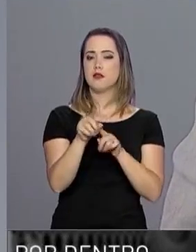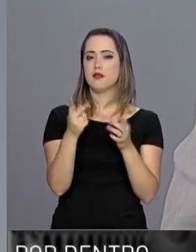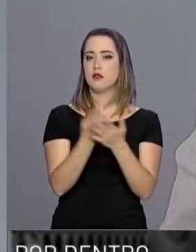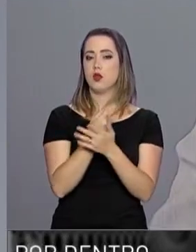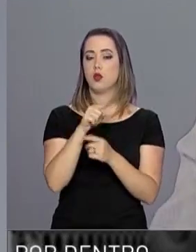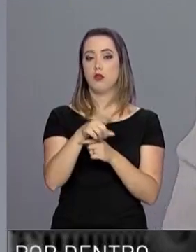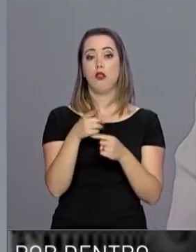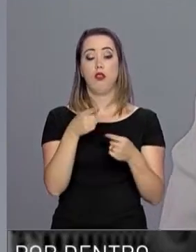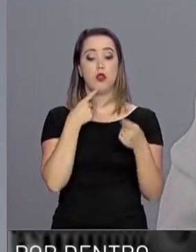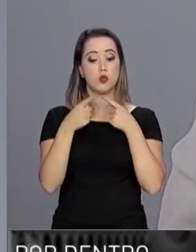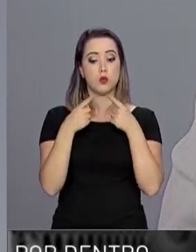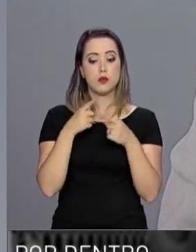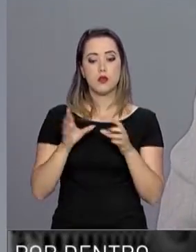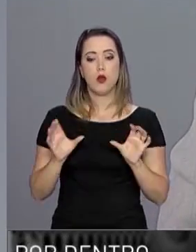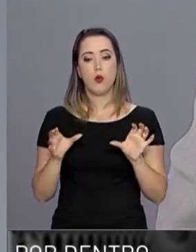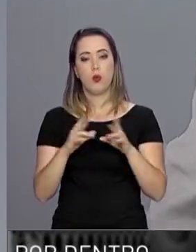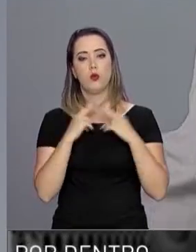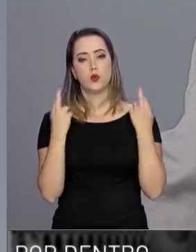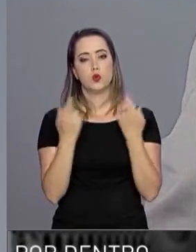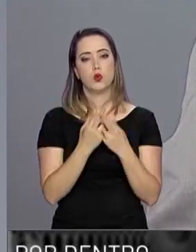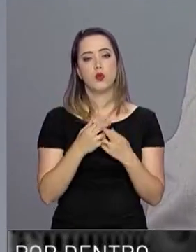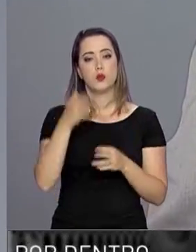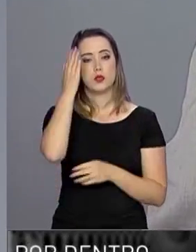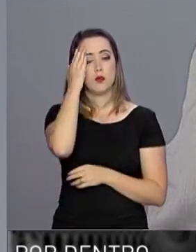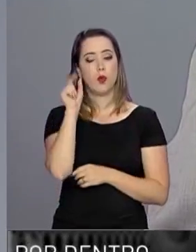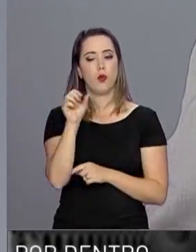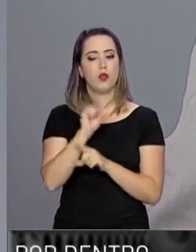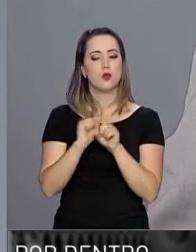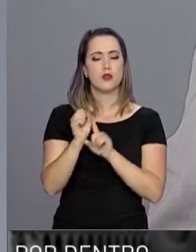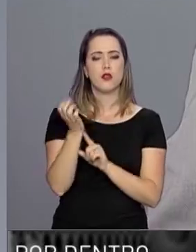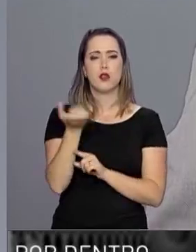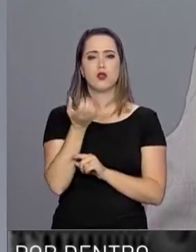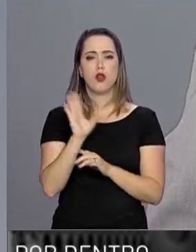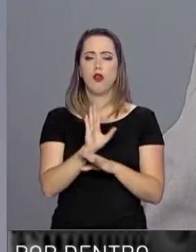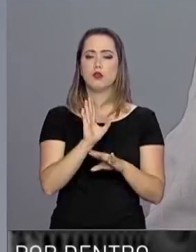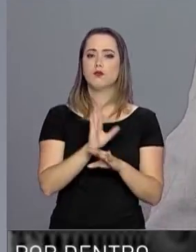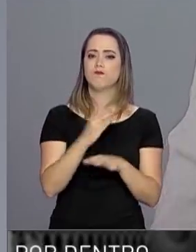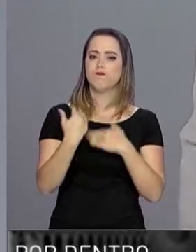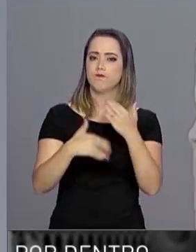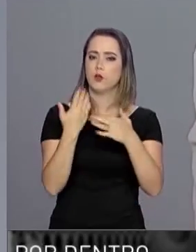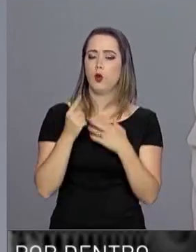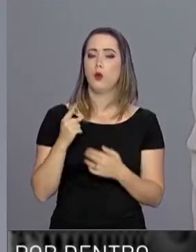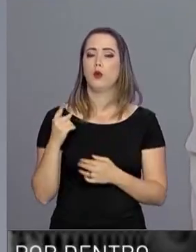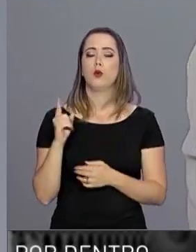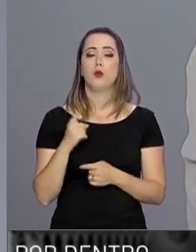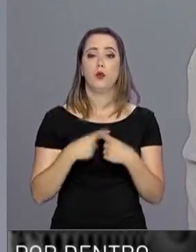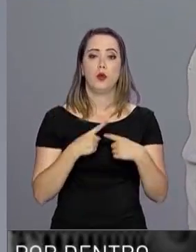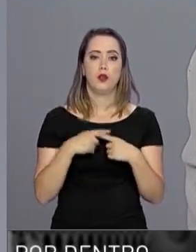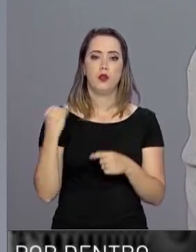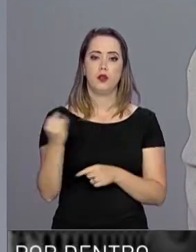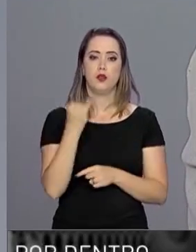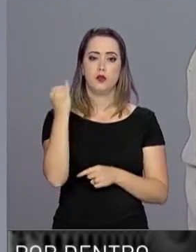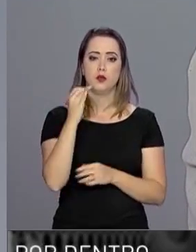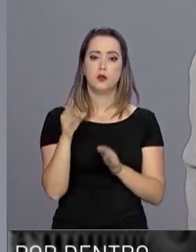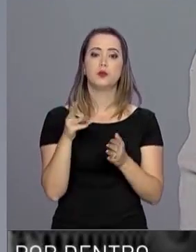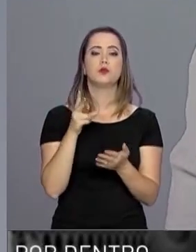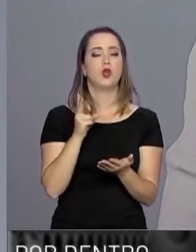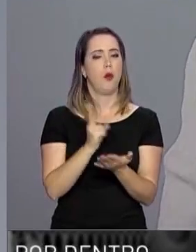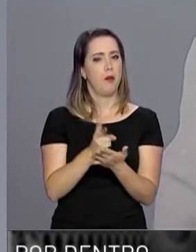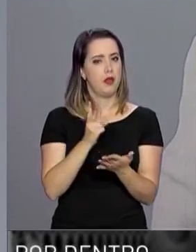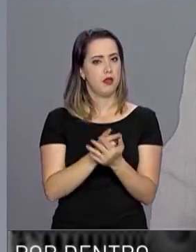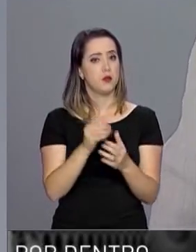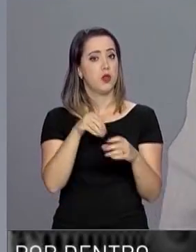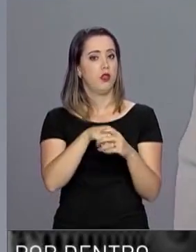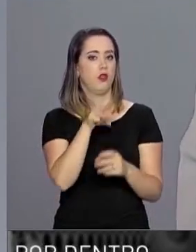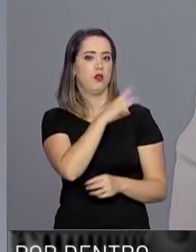regiões do país para ouvir toda a sociedade, para que elas contribuam, porque a base é uma parte importante, inclusive, da reforma do ensino médio,